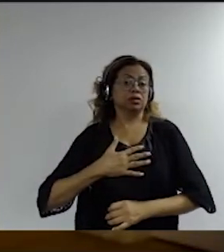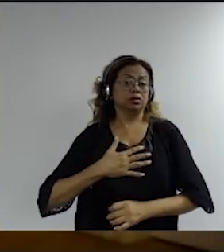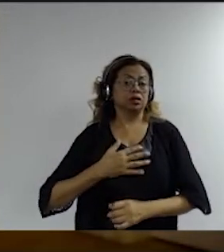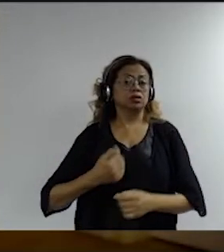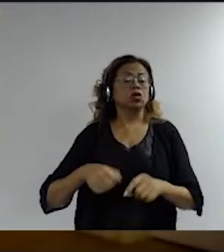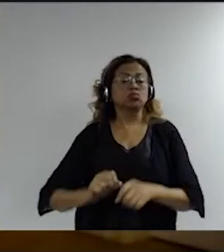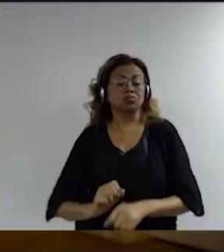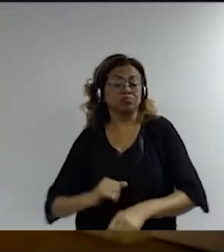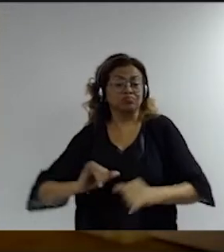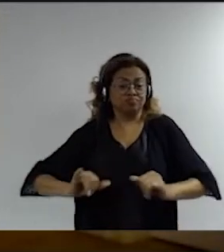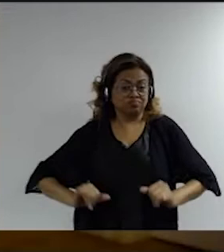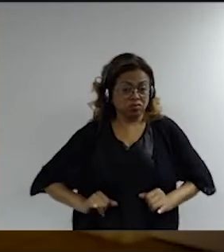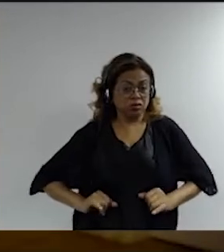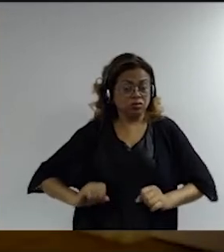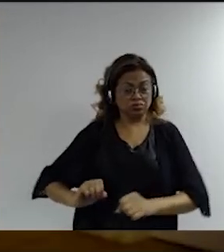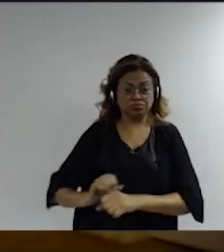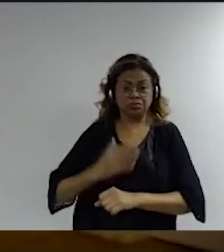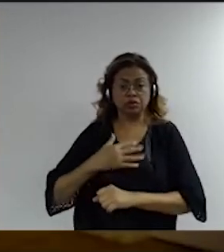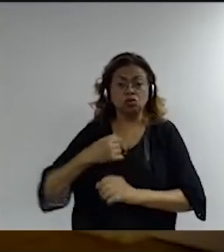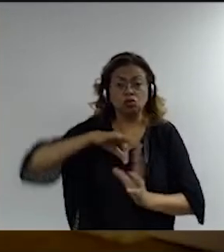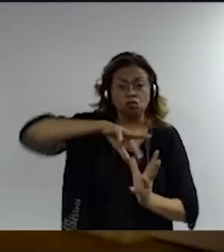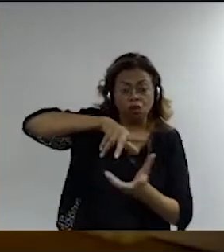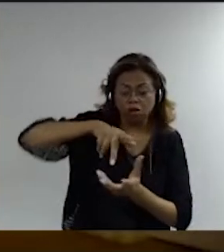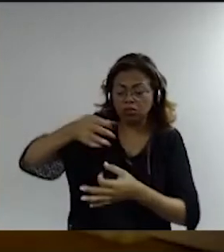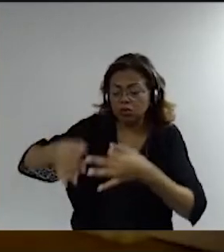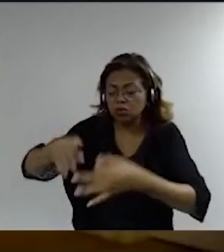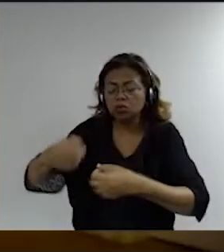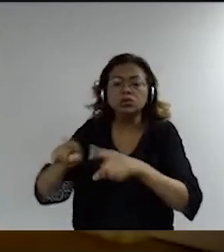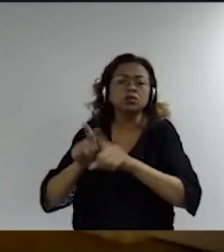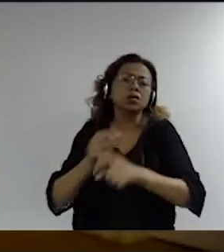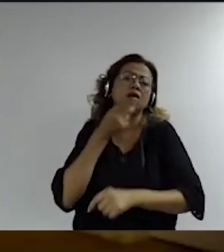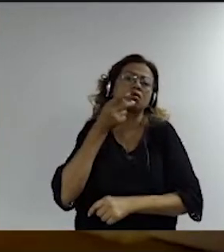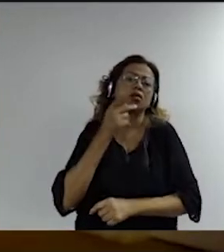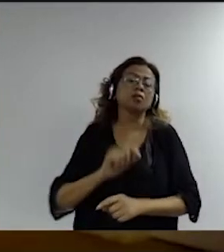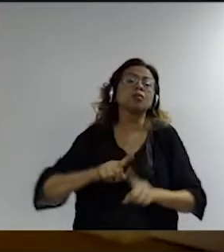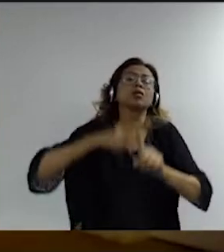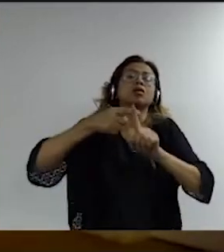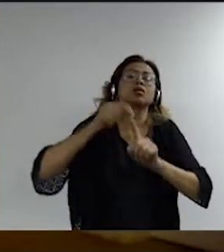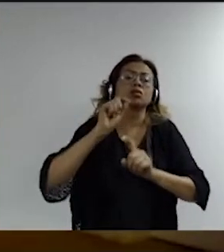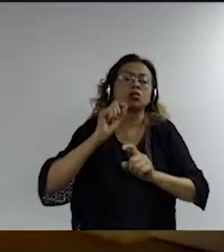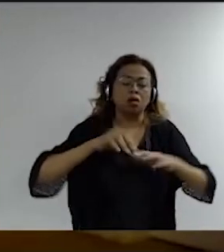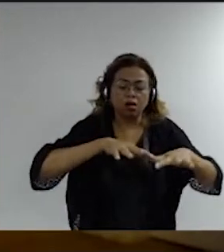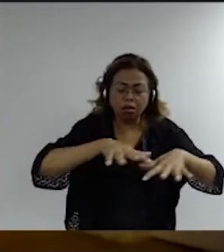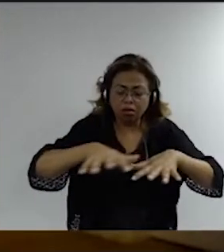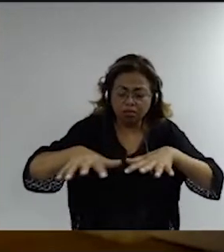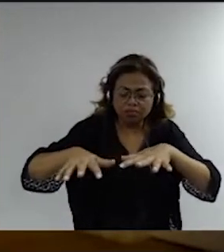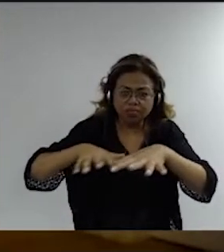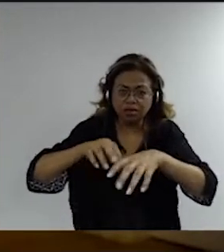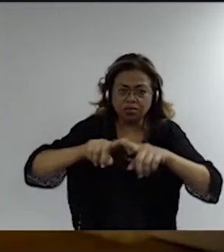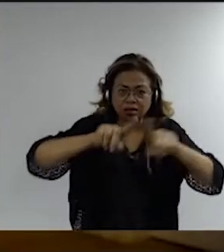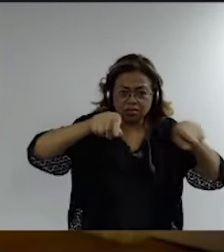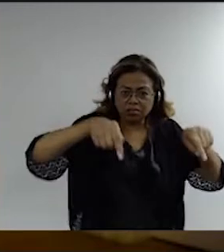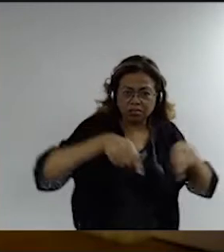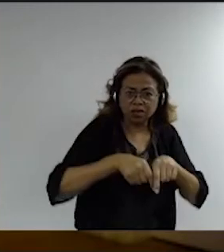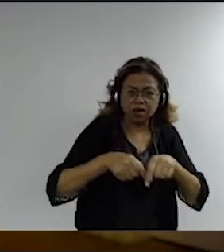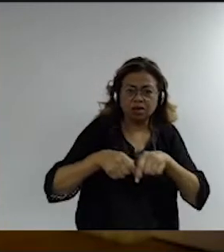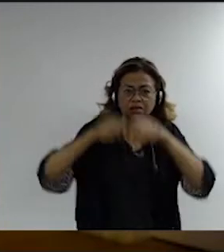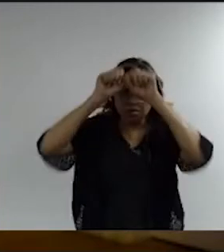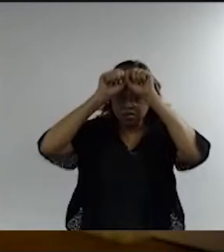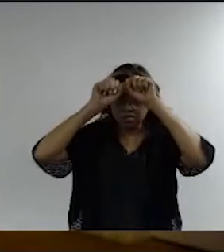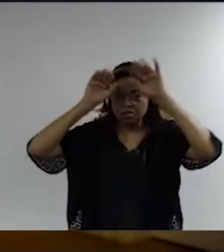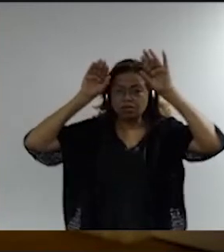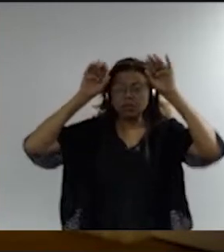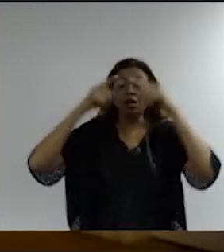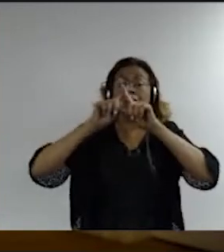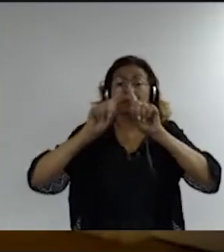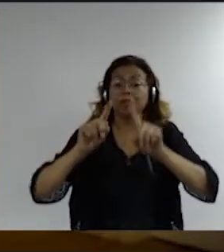um impacto, quando eu falo no mundo jurídico, eu quero extrapolar o ambiente, a sala dos tribunais,